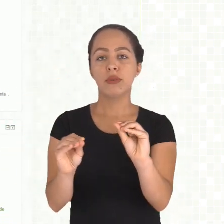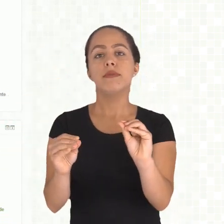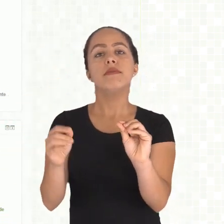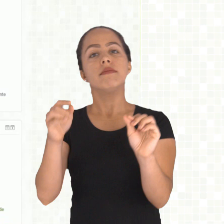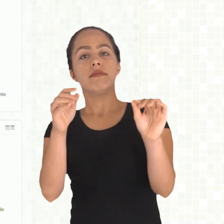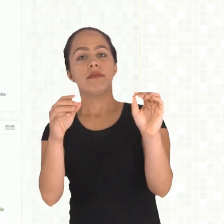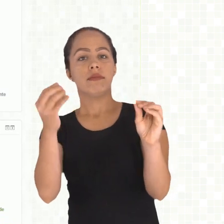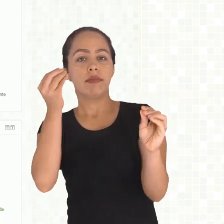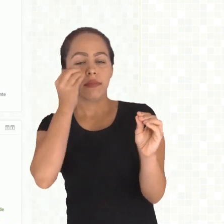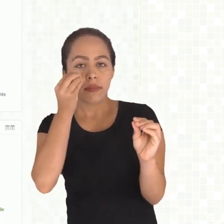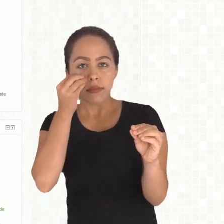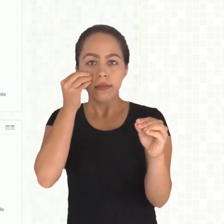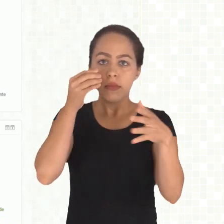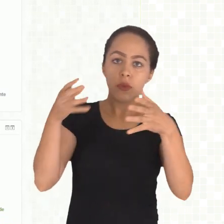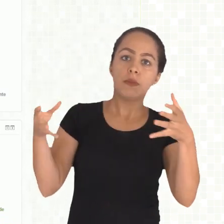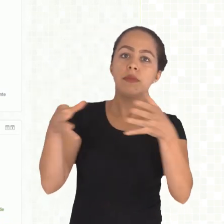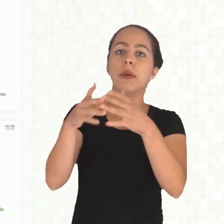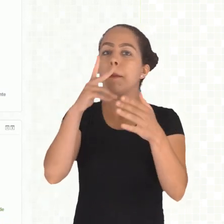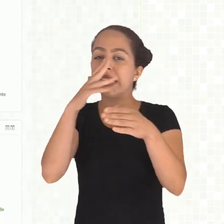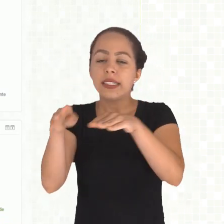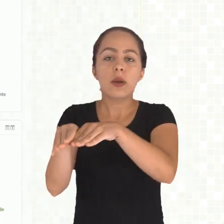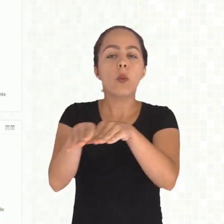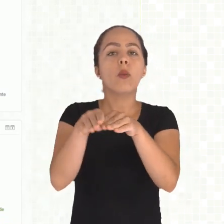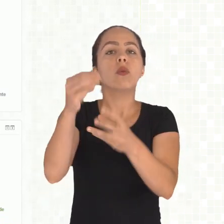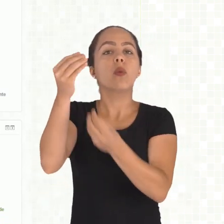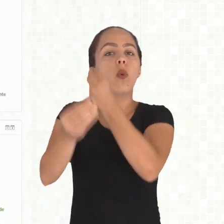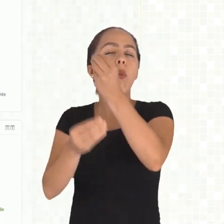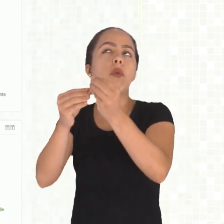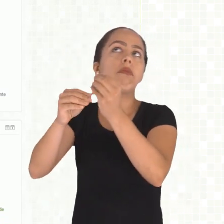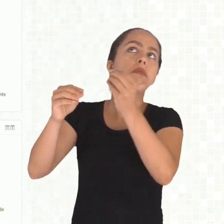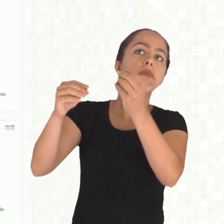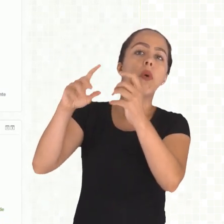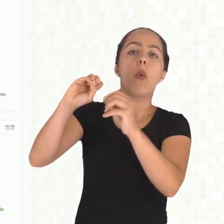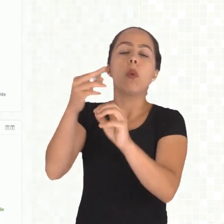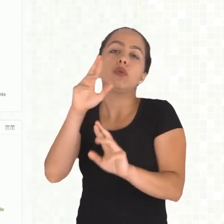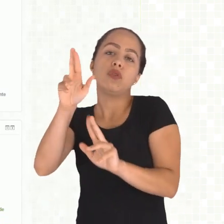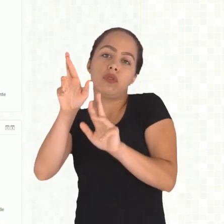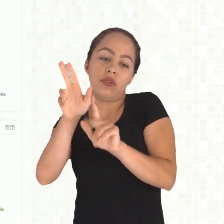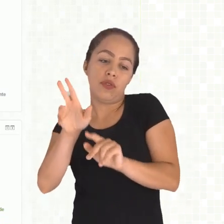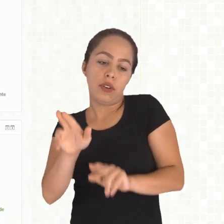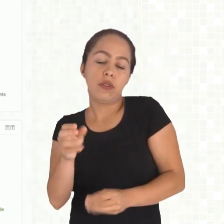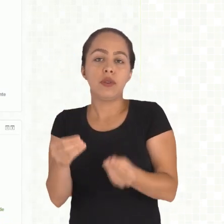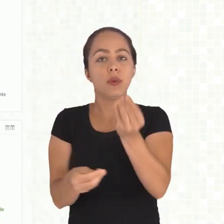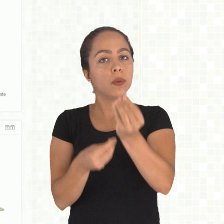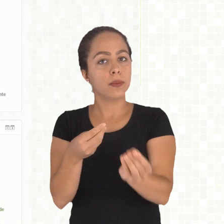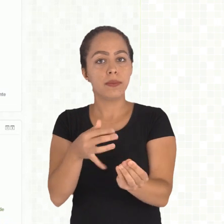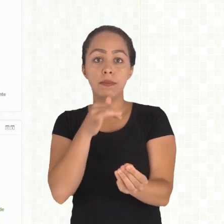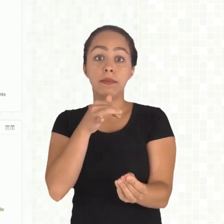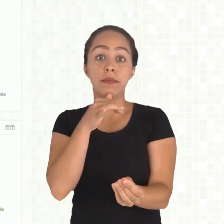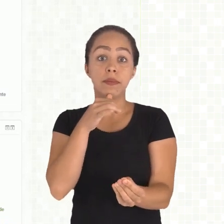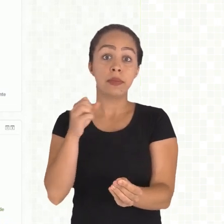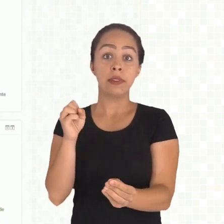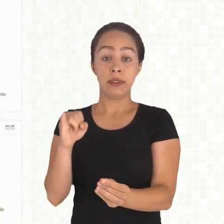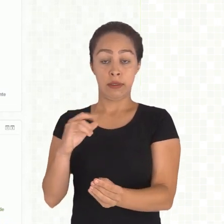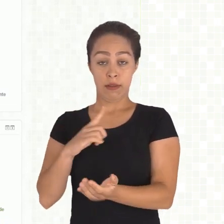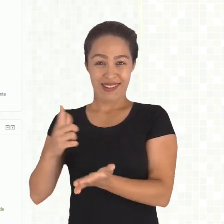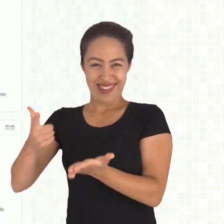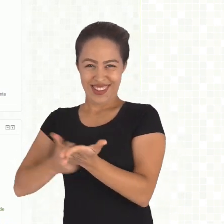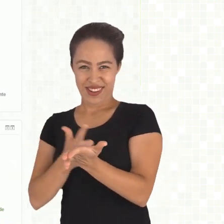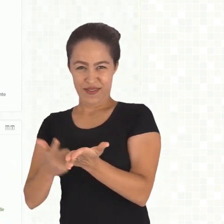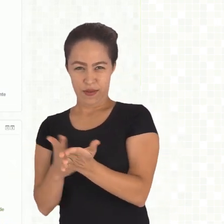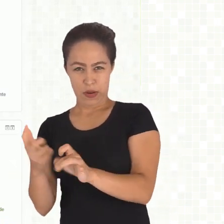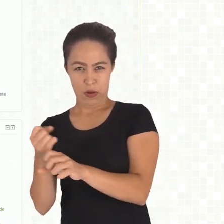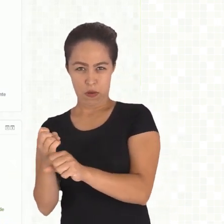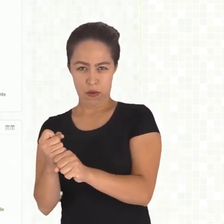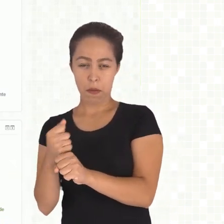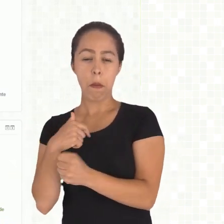atividades, e você dá um tratamento diferenciado na nota dessas atividades. Por exemplo, se você observar bem esse livro de notas